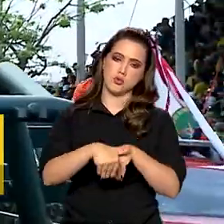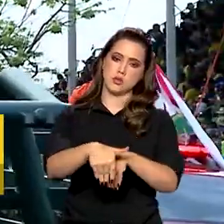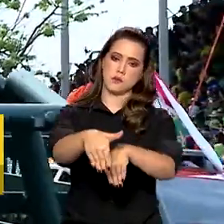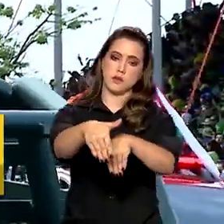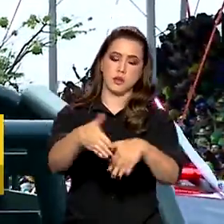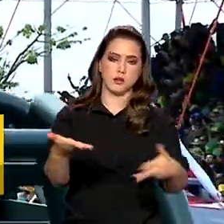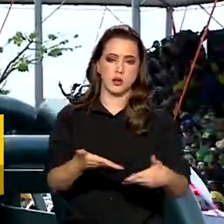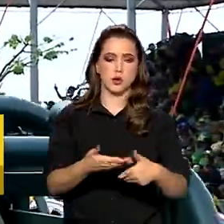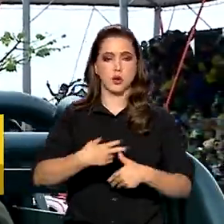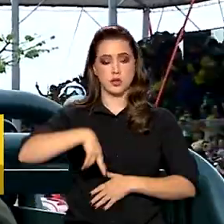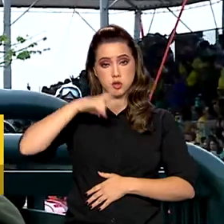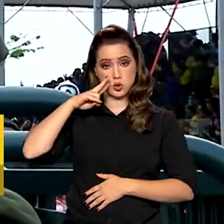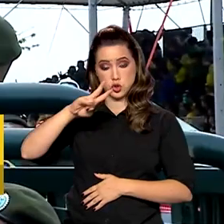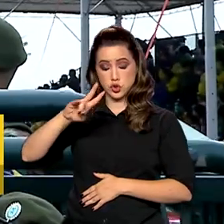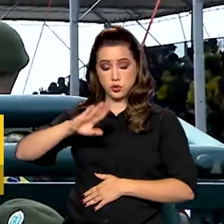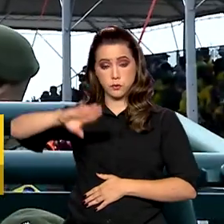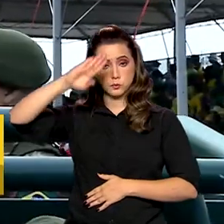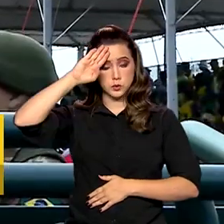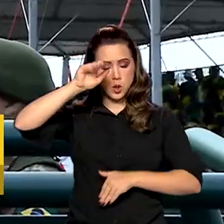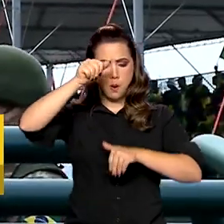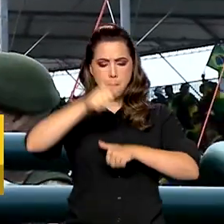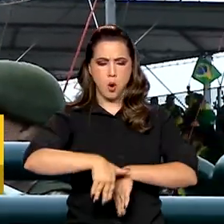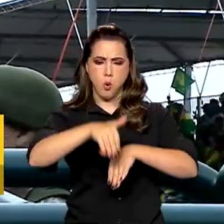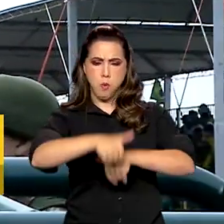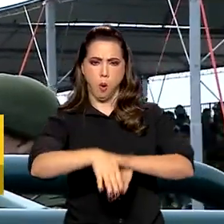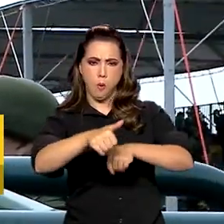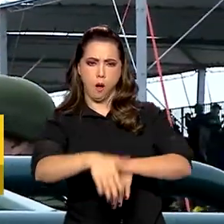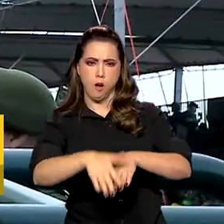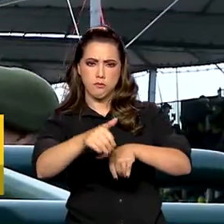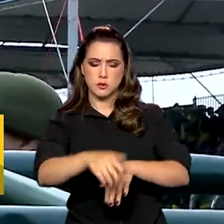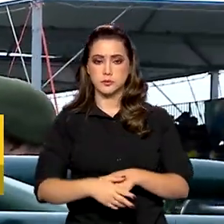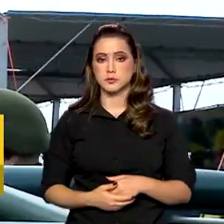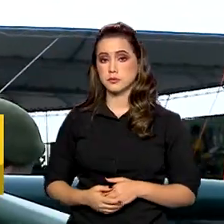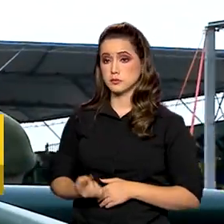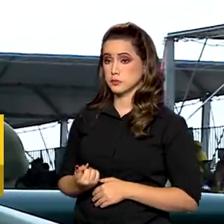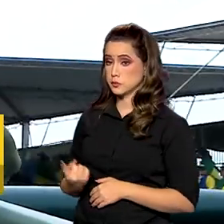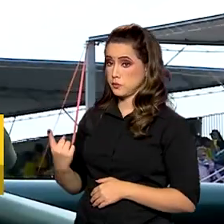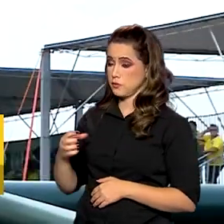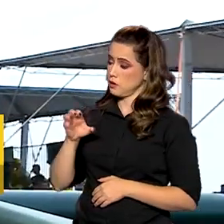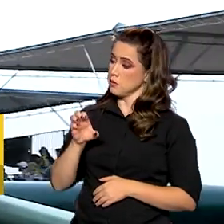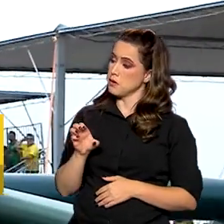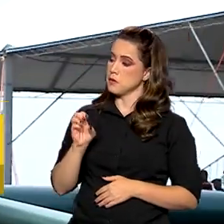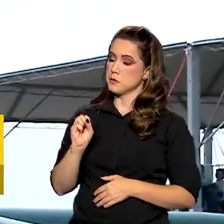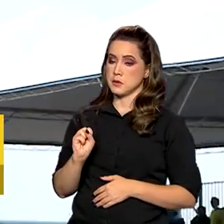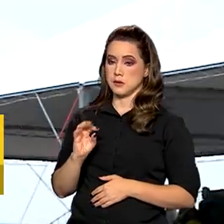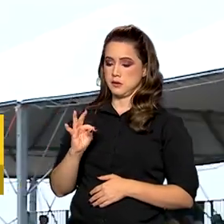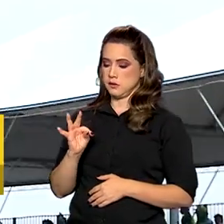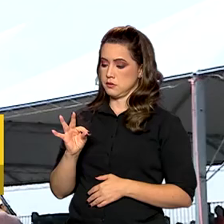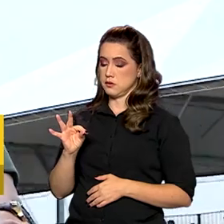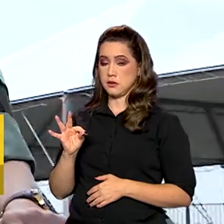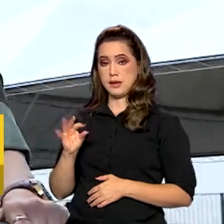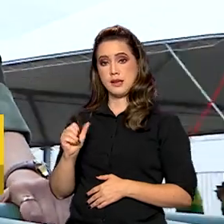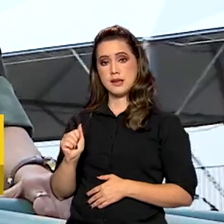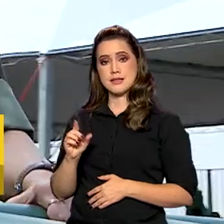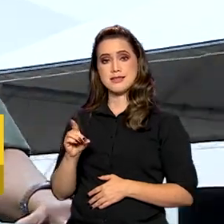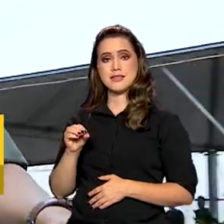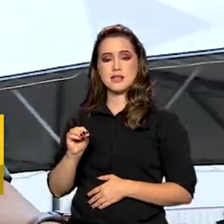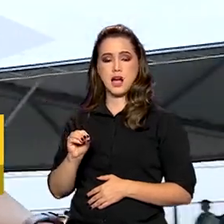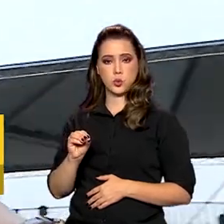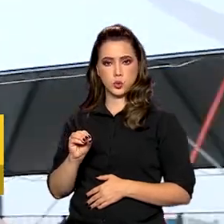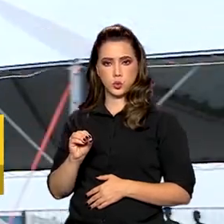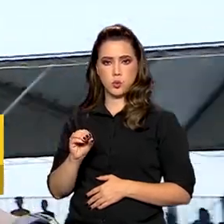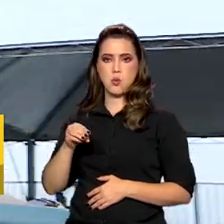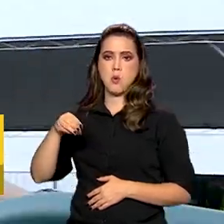Isso. Então agora a gente observou anteriormente ali agora também o Estado-Maior, né, do general Troviso, que é o comandante do